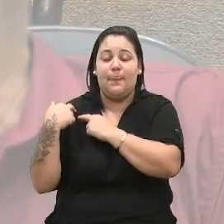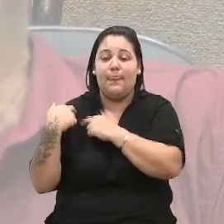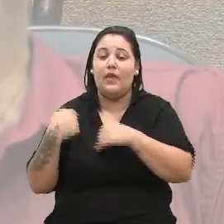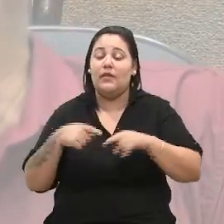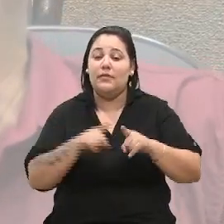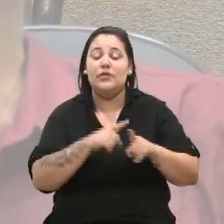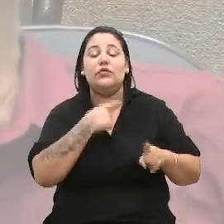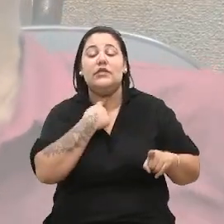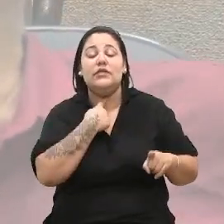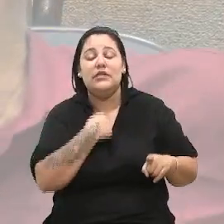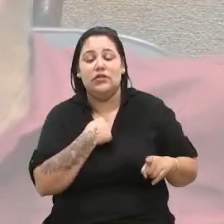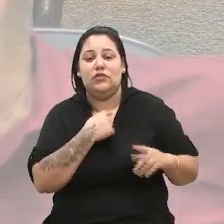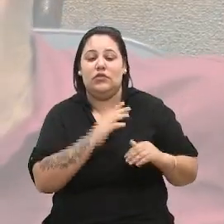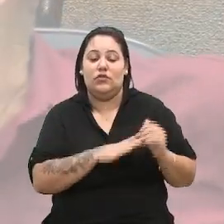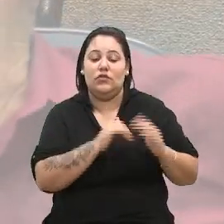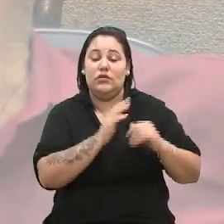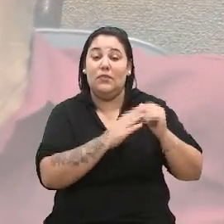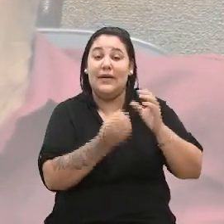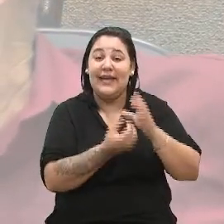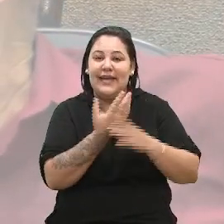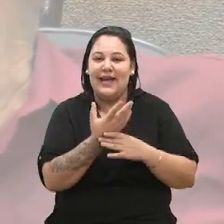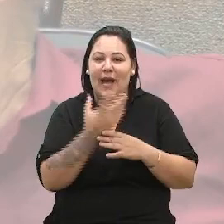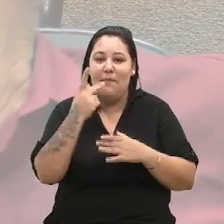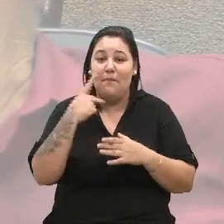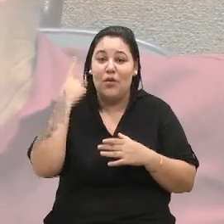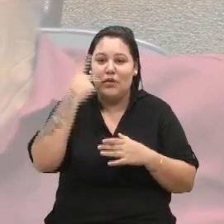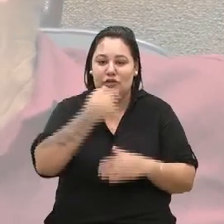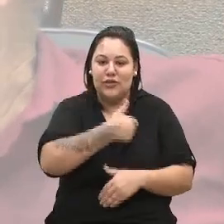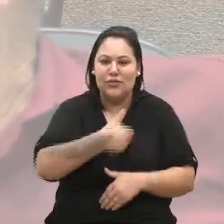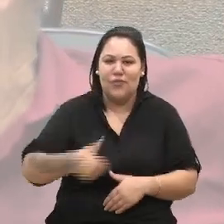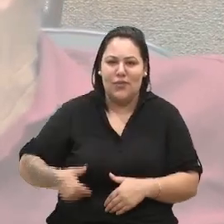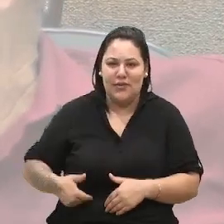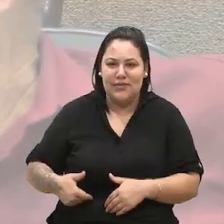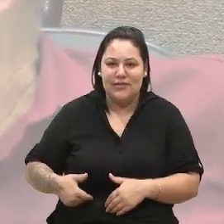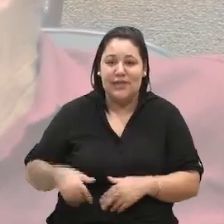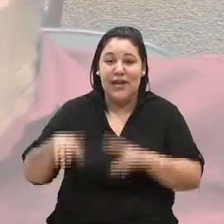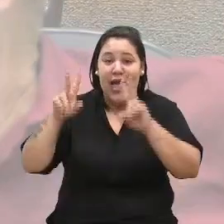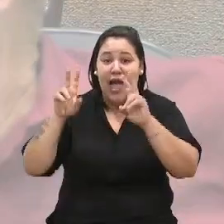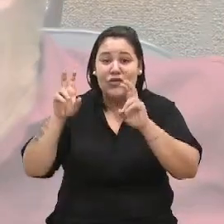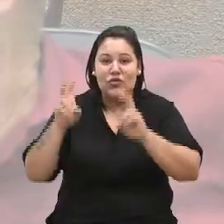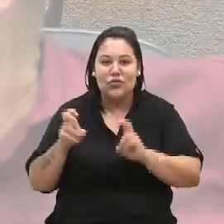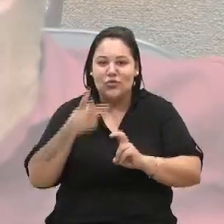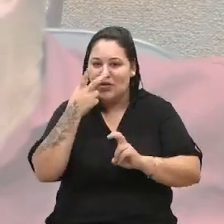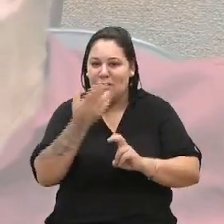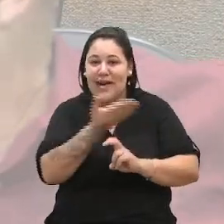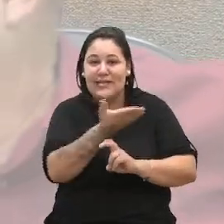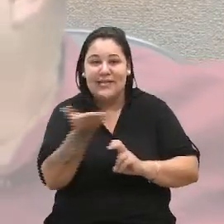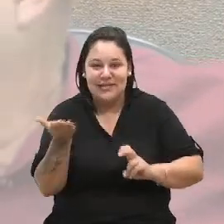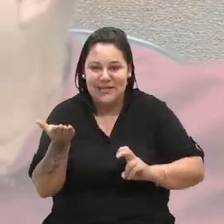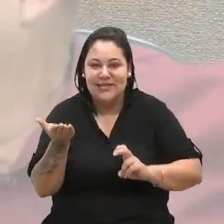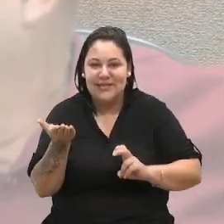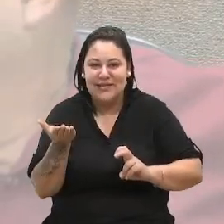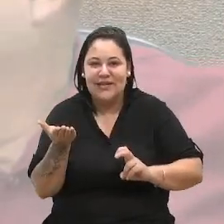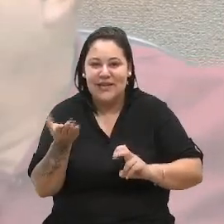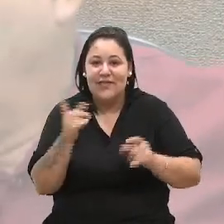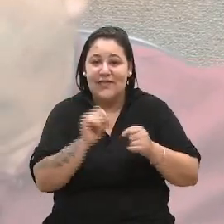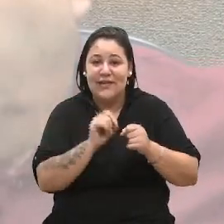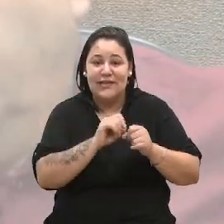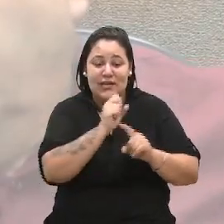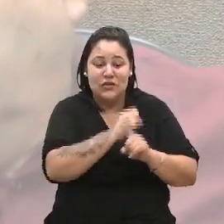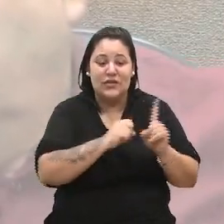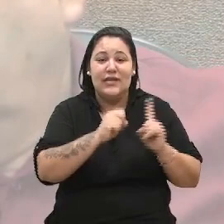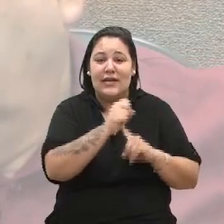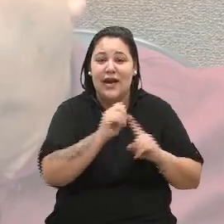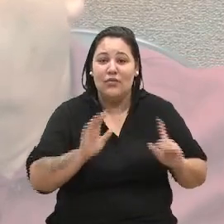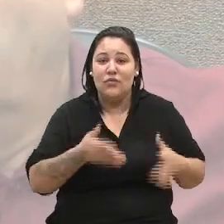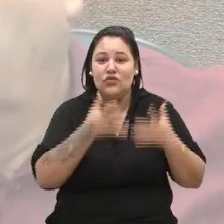da construção de políticas públicas e pautas como essa, de fazer com que a sociedade se enganje também, né?